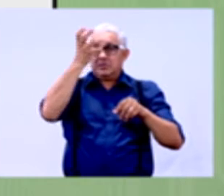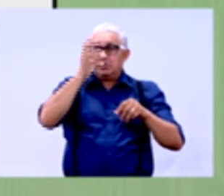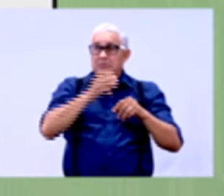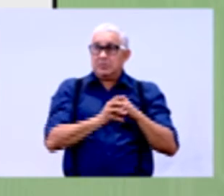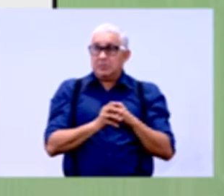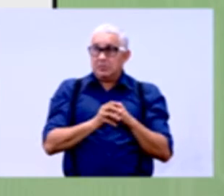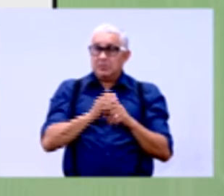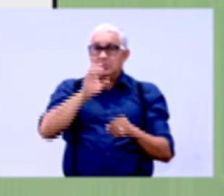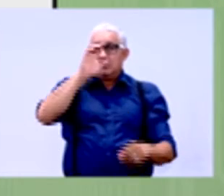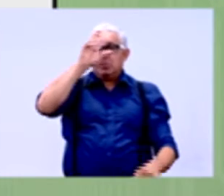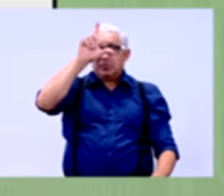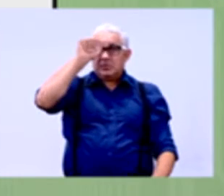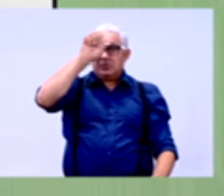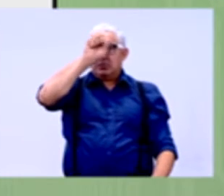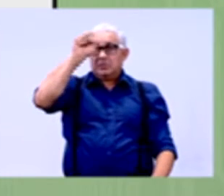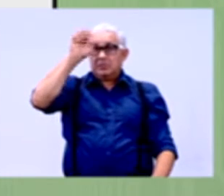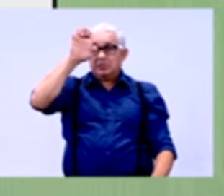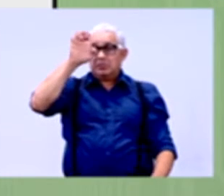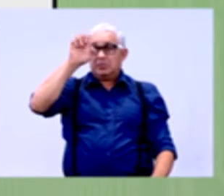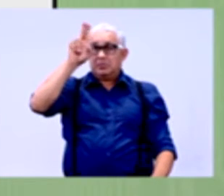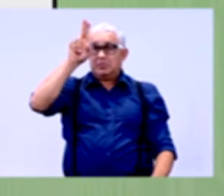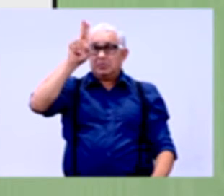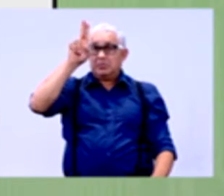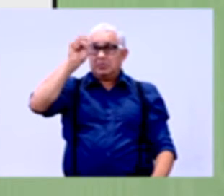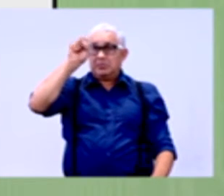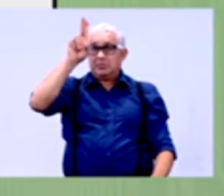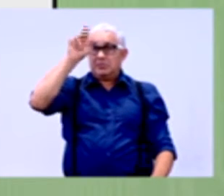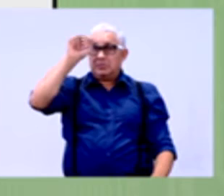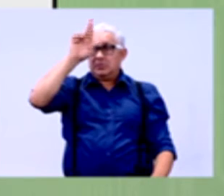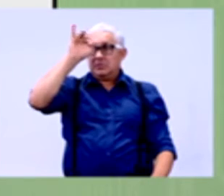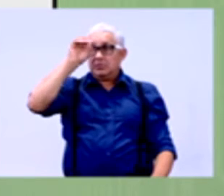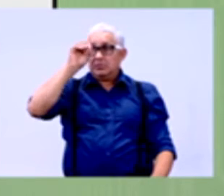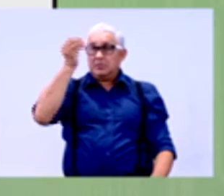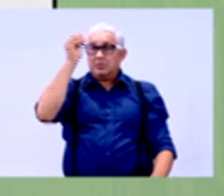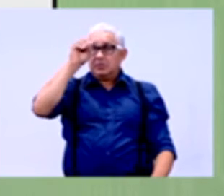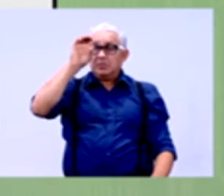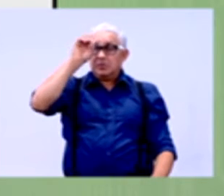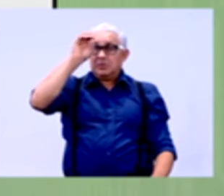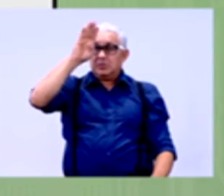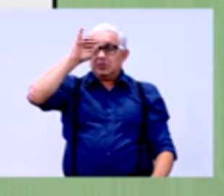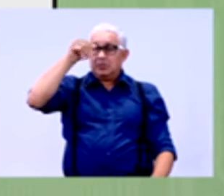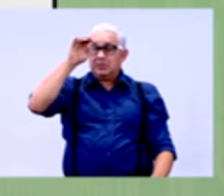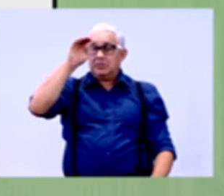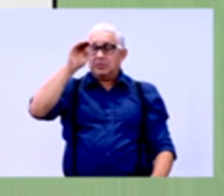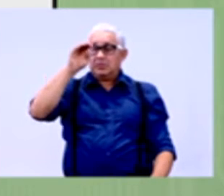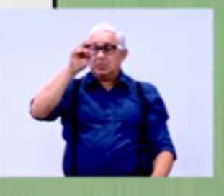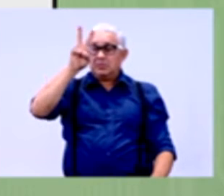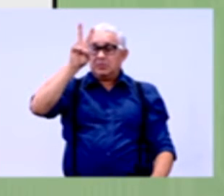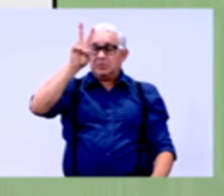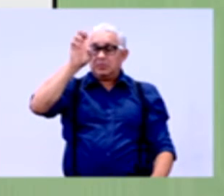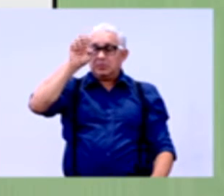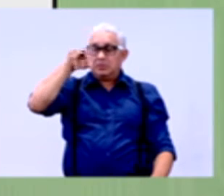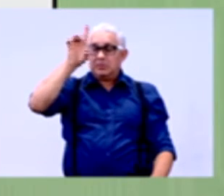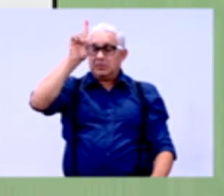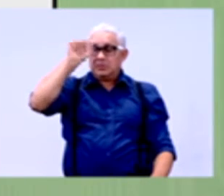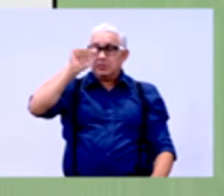Na classe usuário é que nós vamos instanciar o objeto ordem de compra, ordem de venda, desculpa, que era